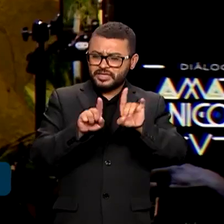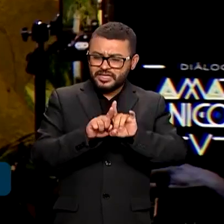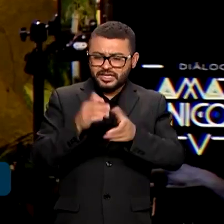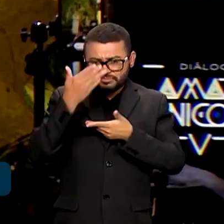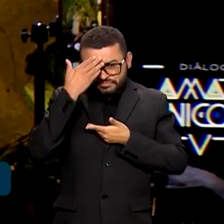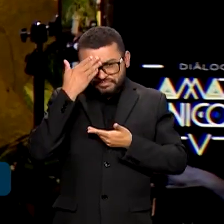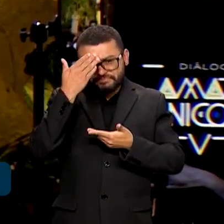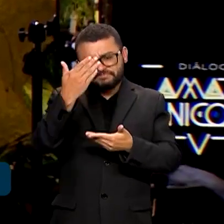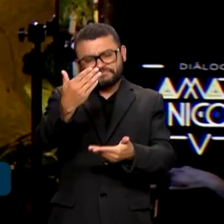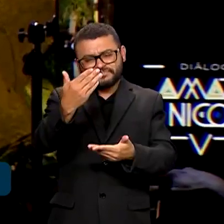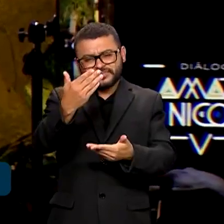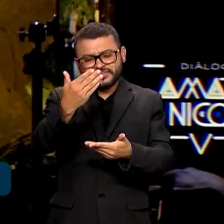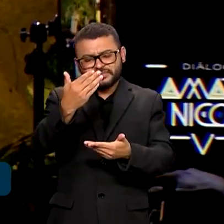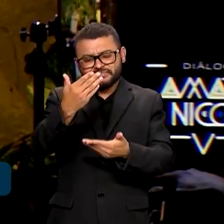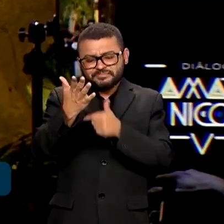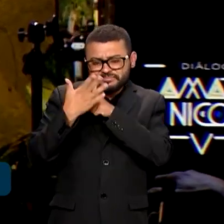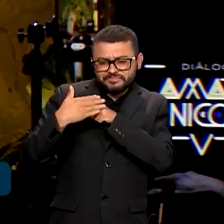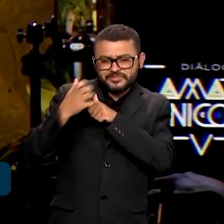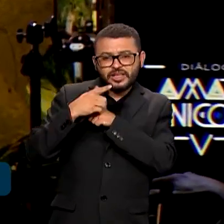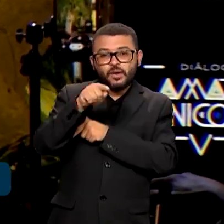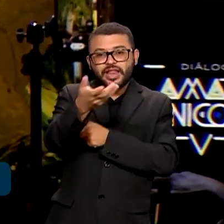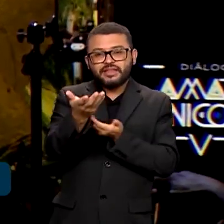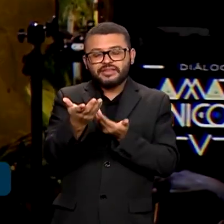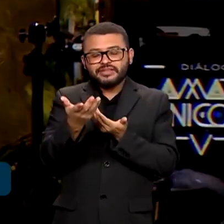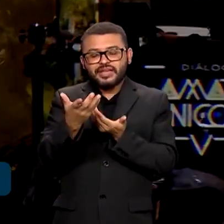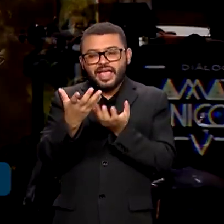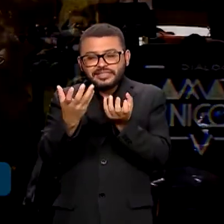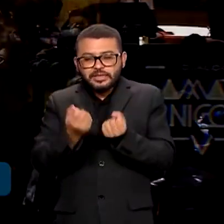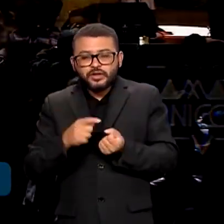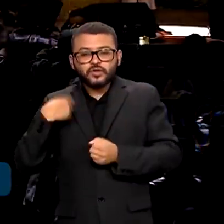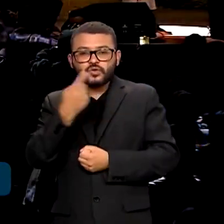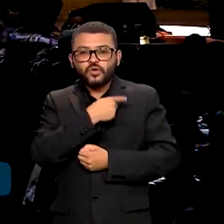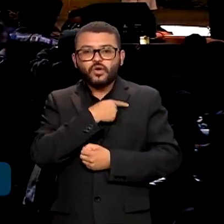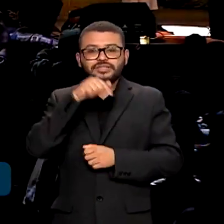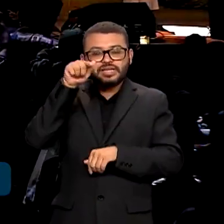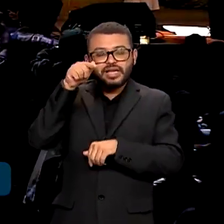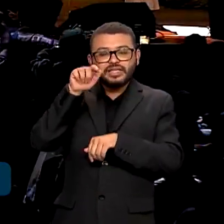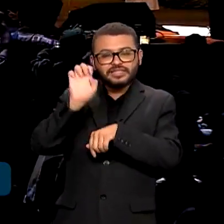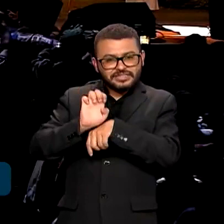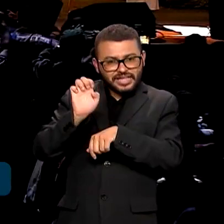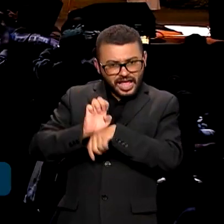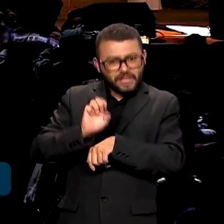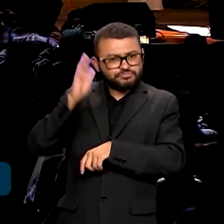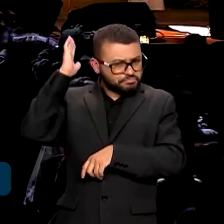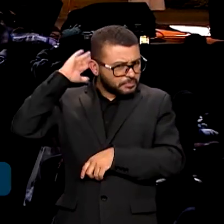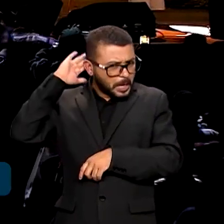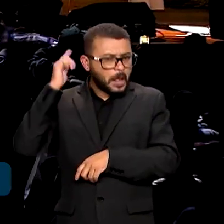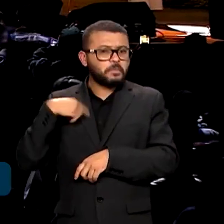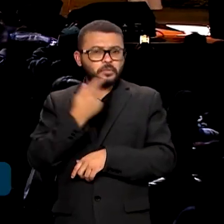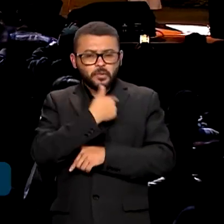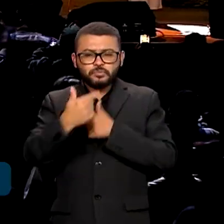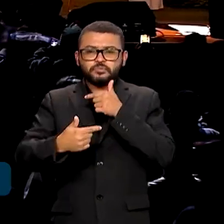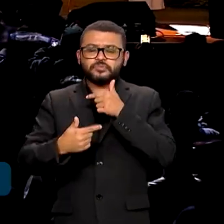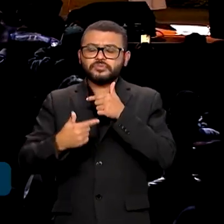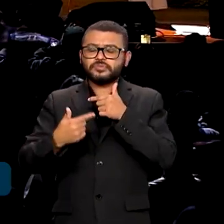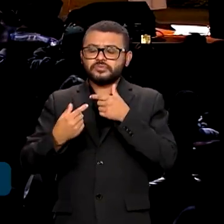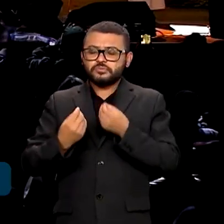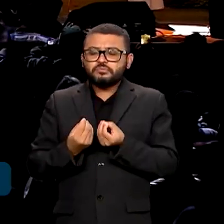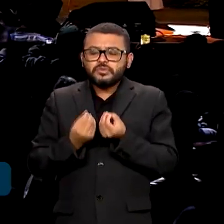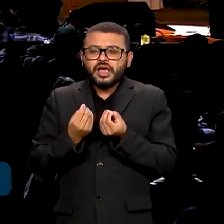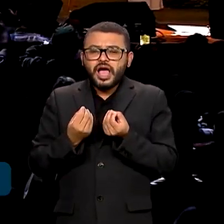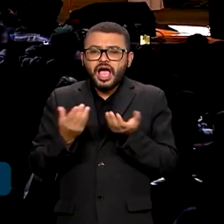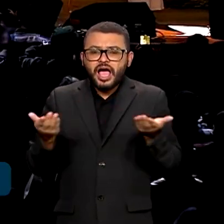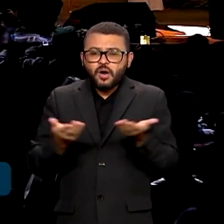agradeço por generosamente nos receber em seu estado e de nos propiciar